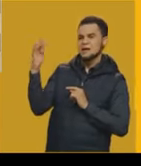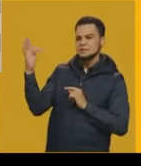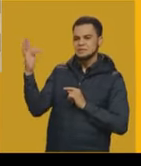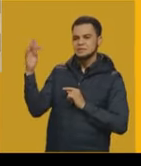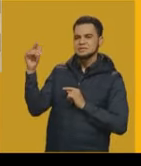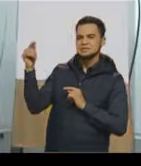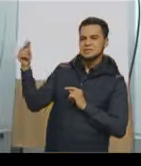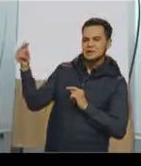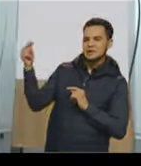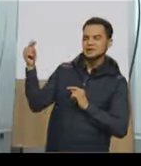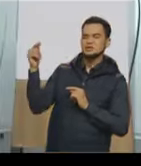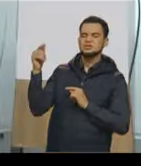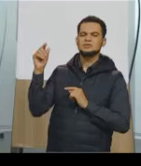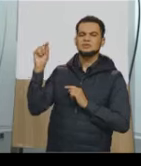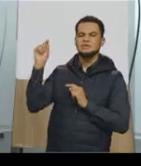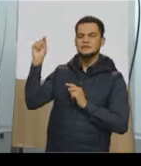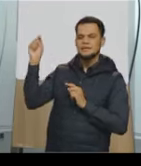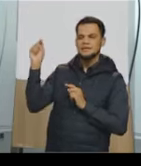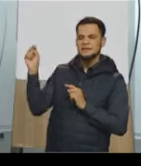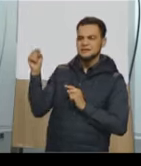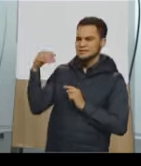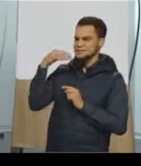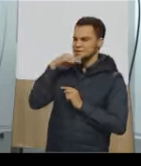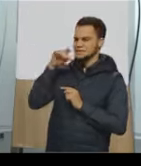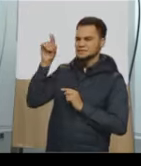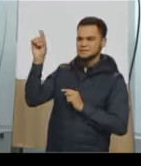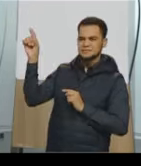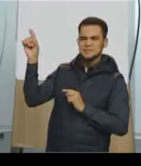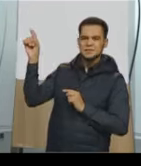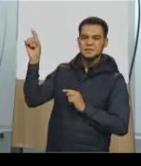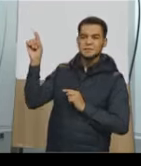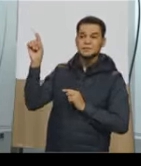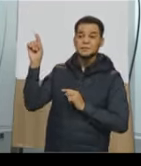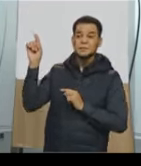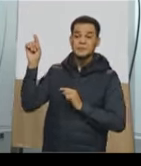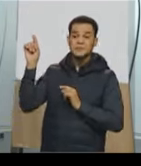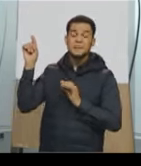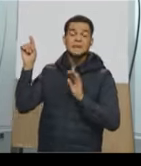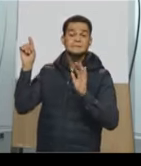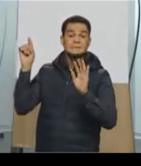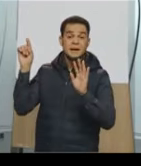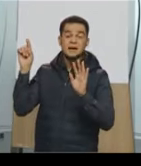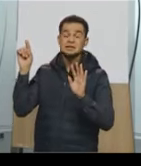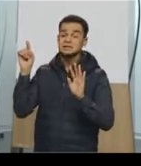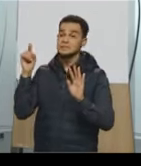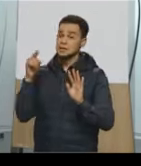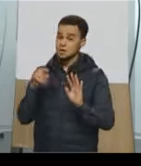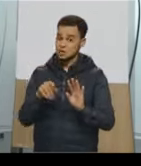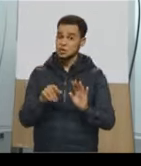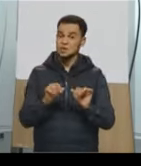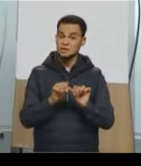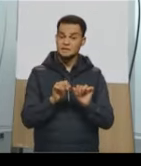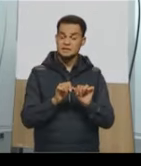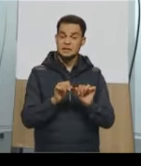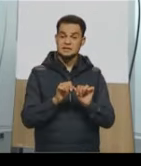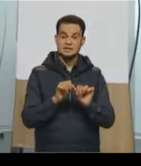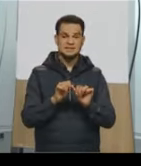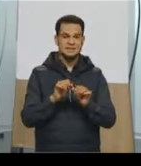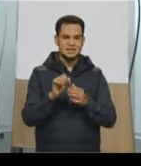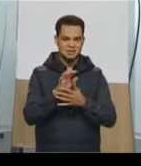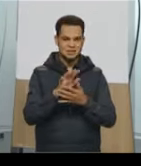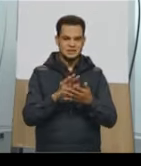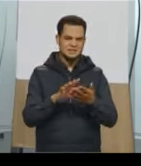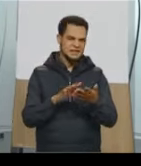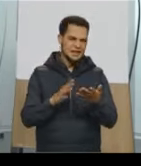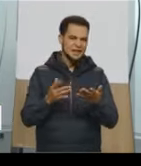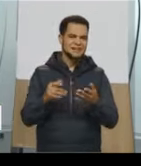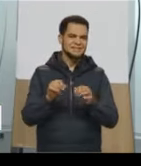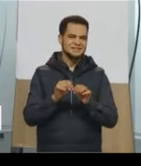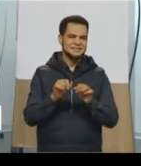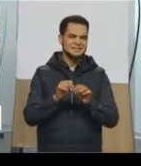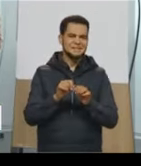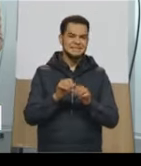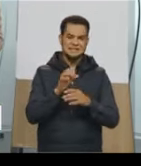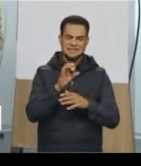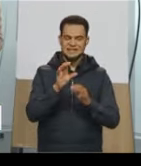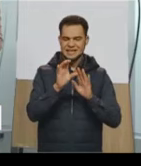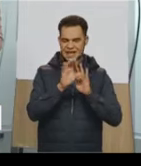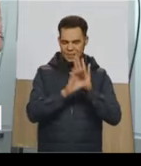outros também, mas para a gente poder conseguir fazer esse volume 2, isso daqui já nos basta.